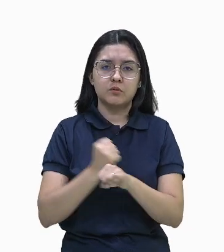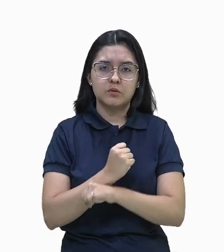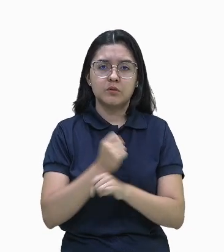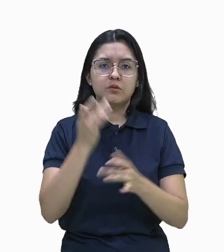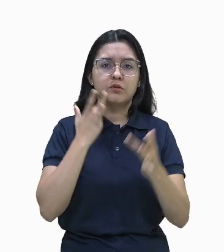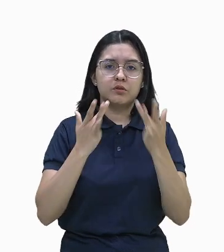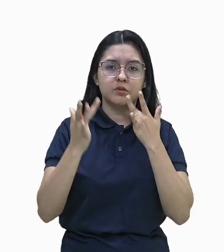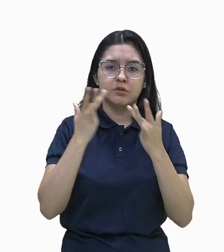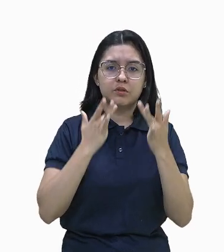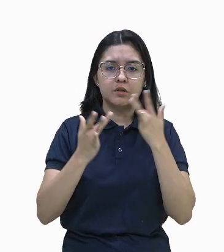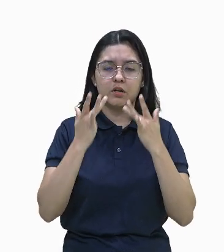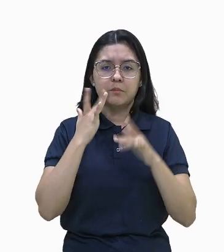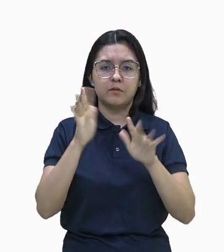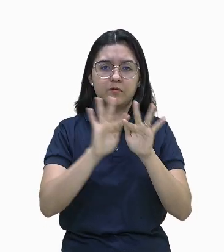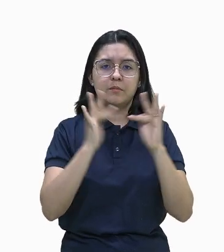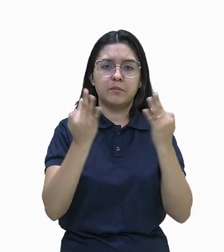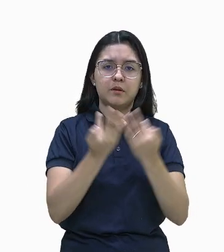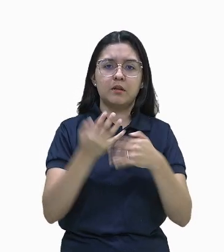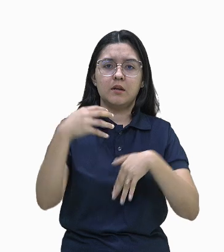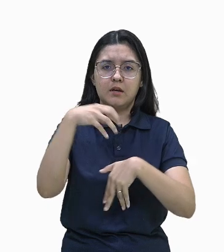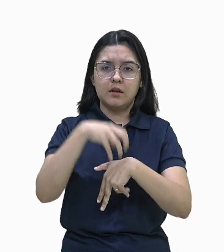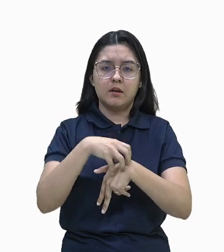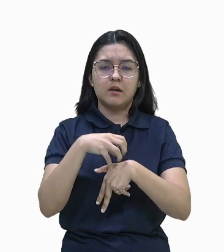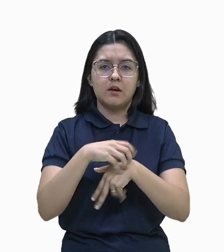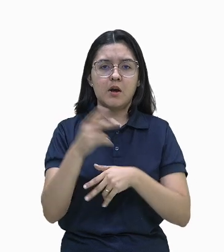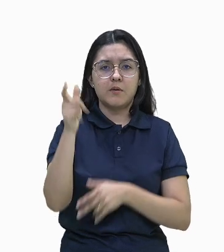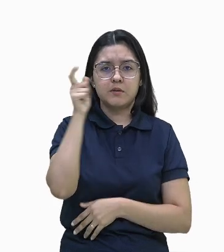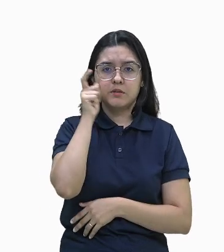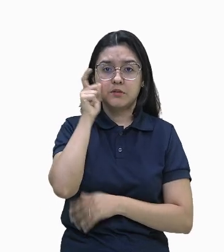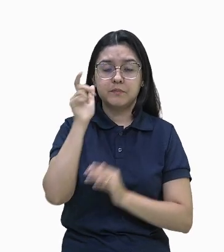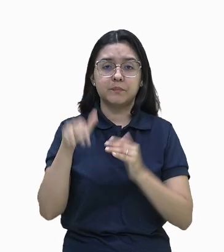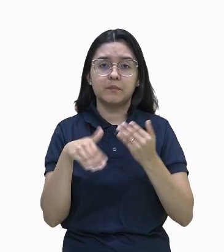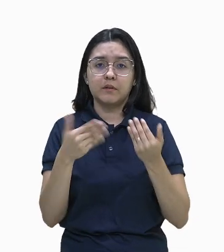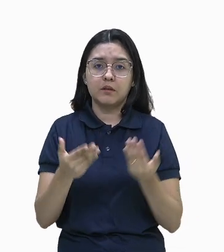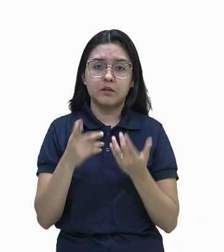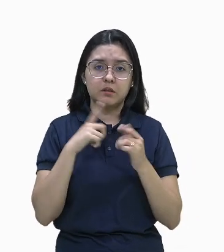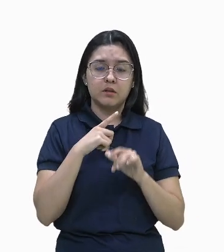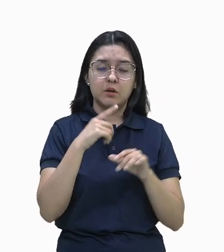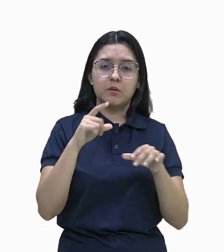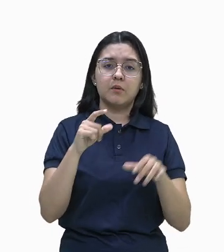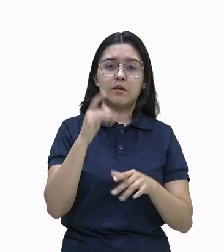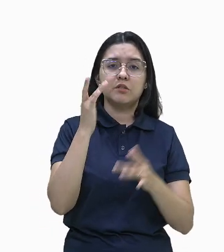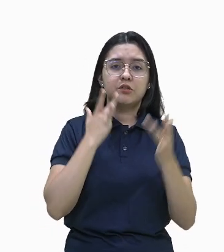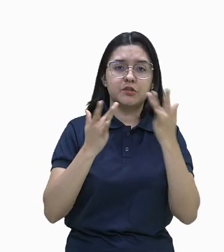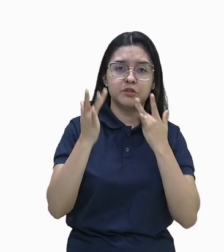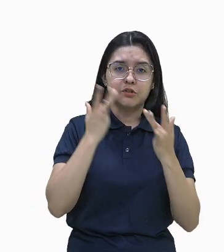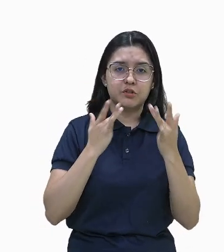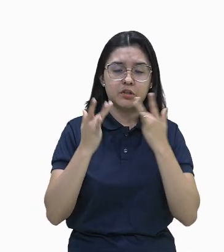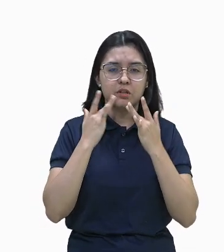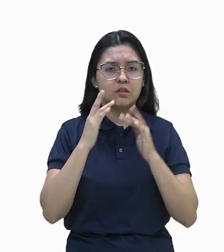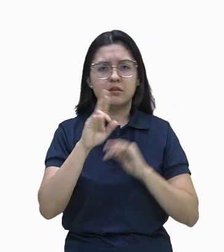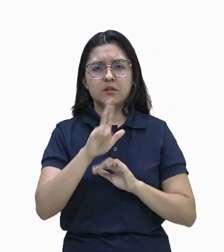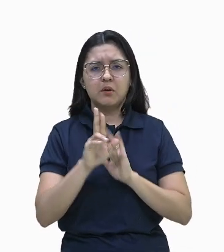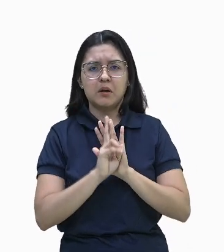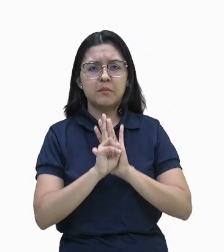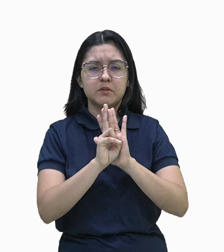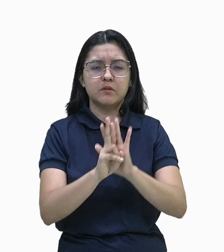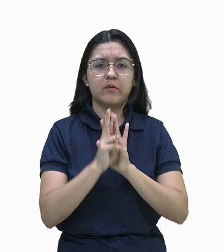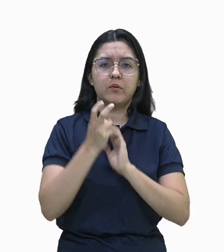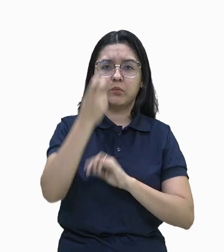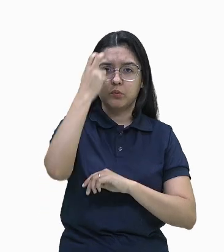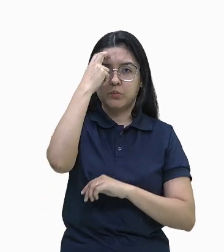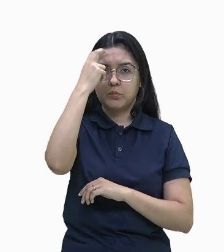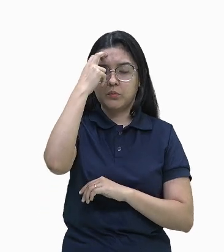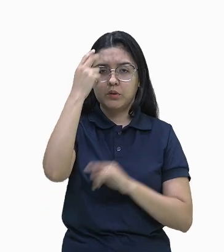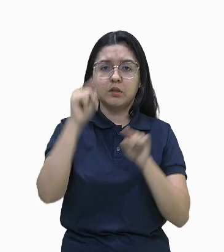da nobreza. No entanto, esse teatro estrangeiro não representava a cultura